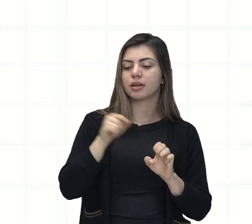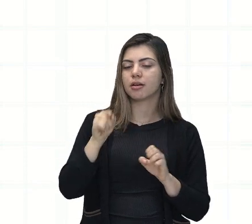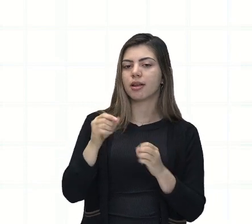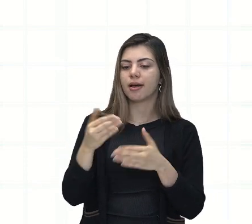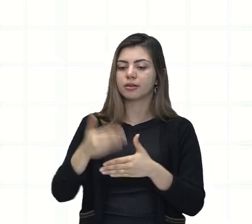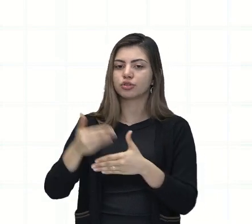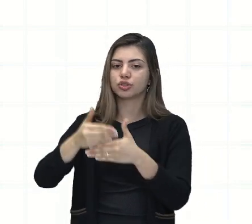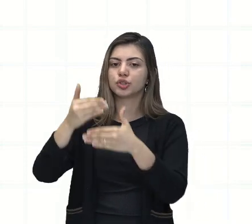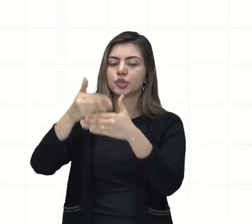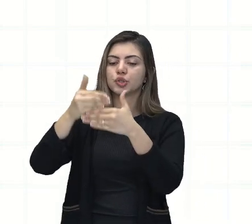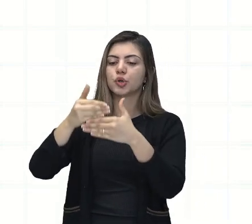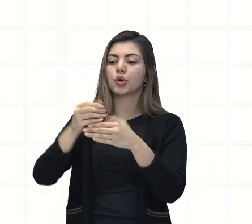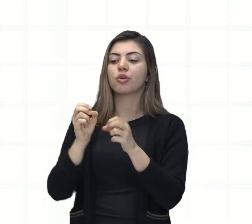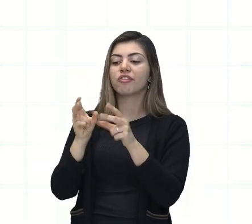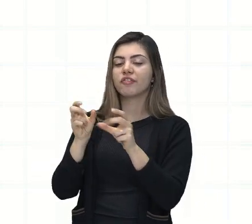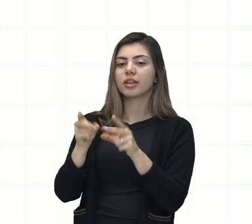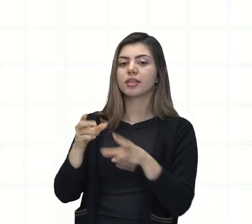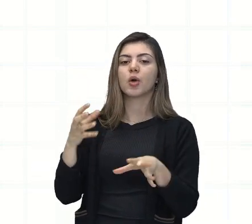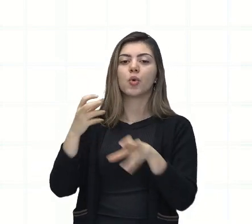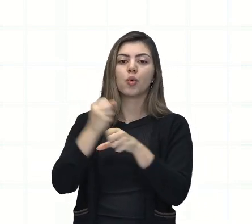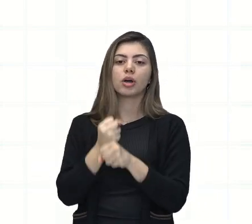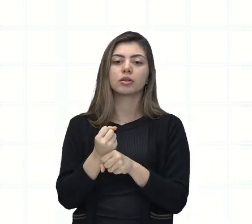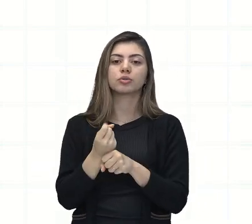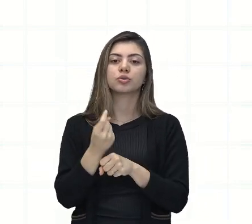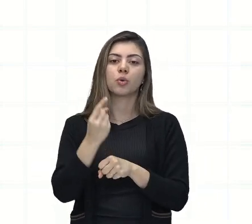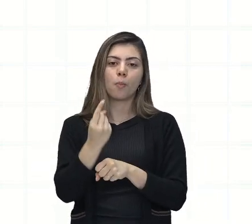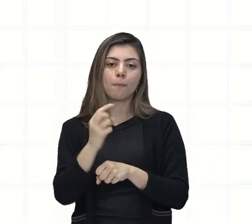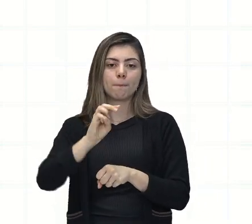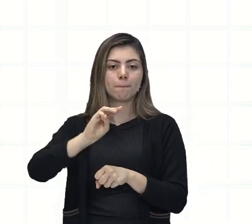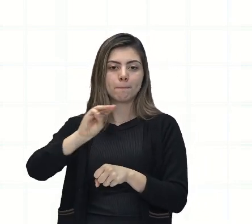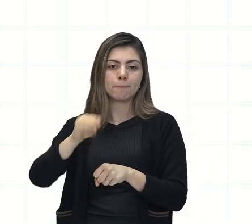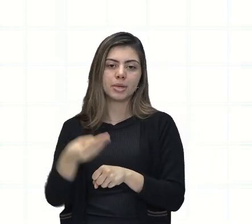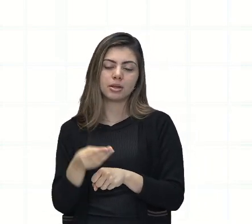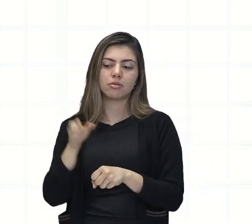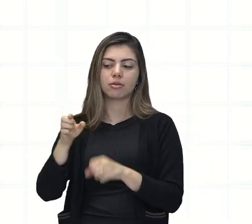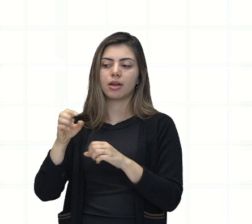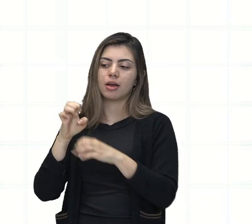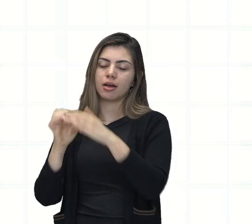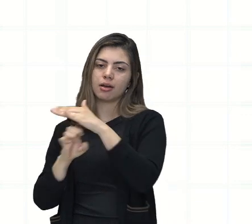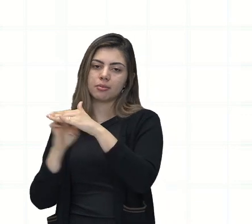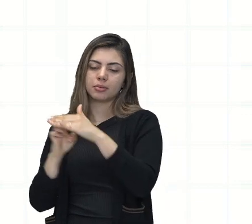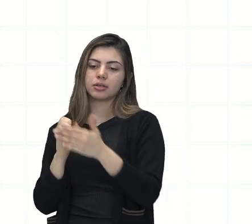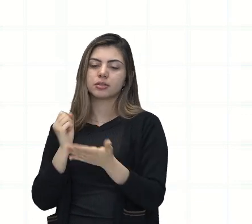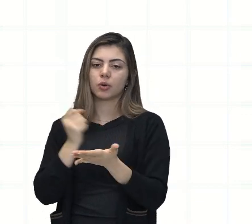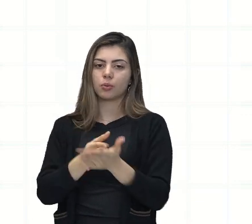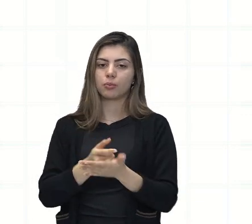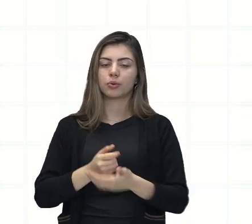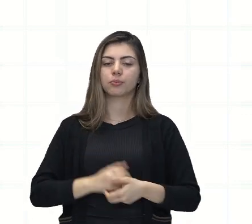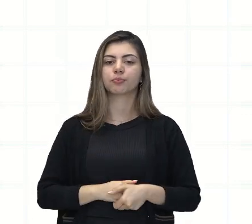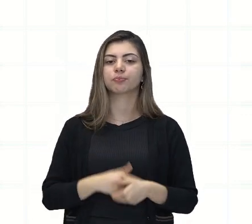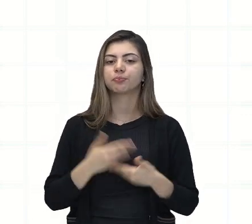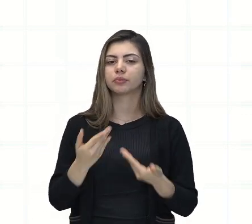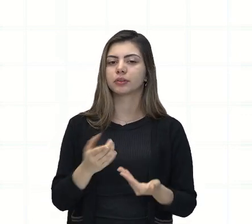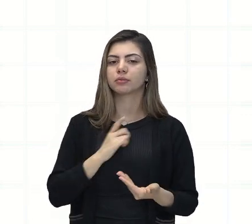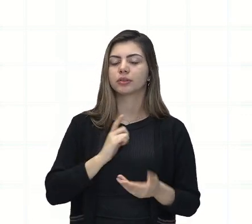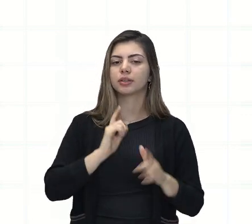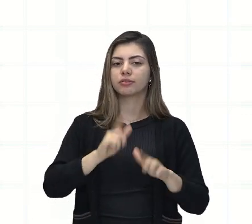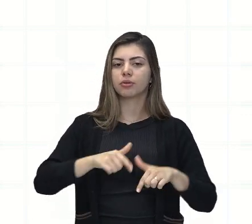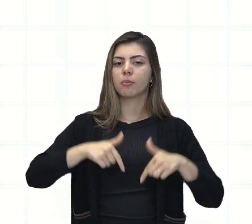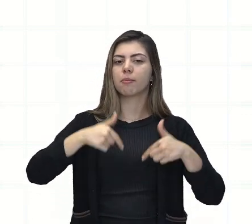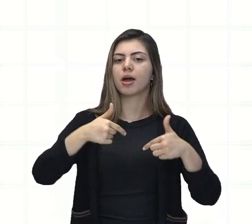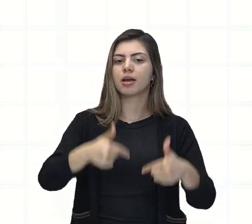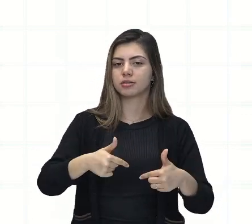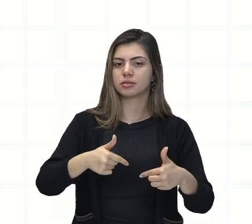tijolos para a empresa. Então, este ser fazendo a ação, aqui é